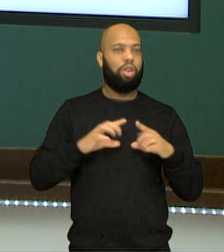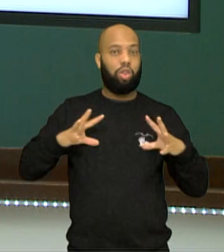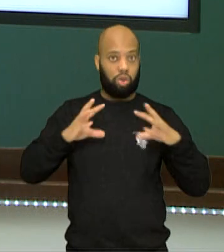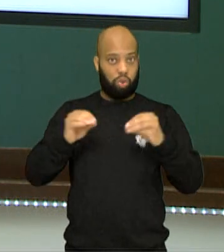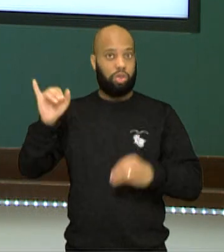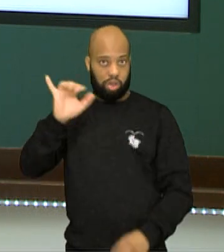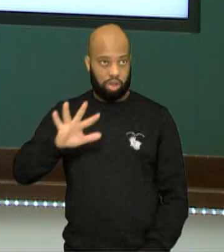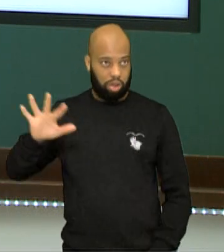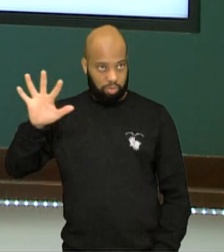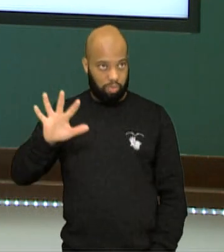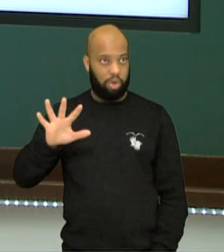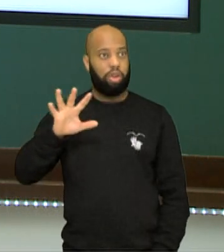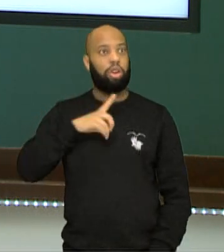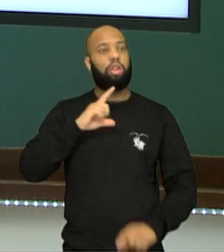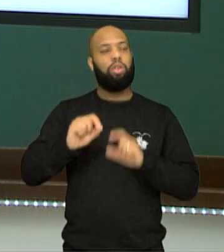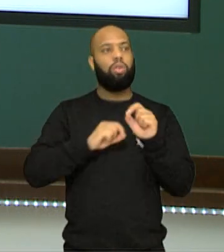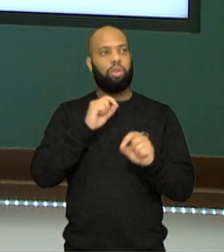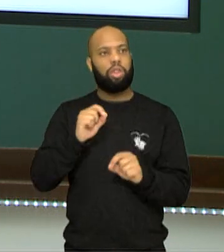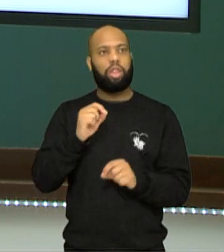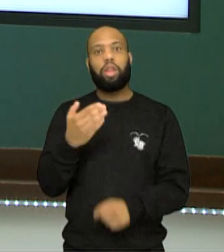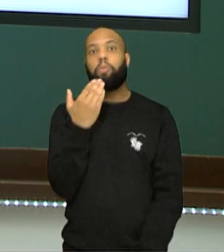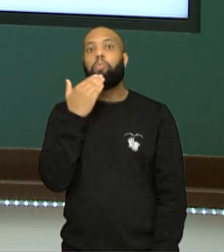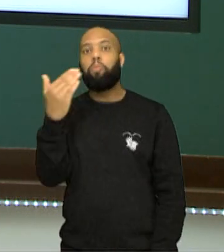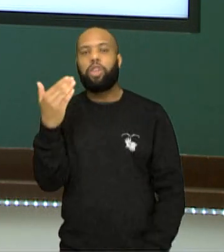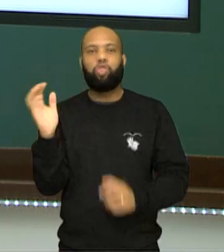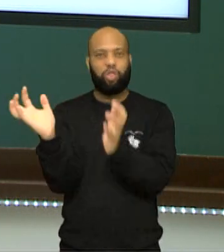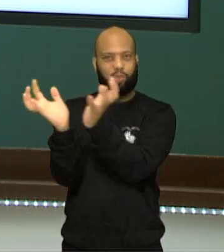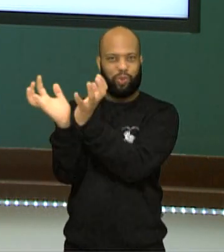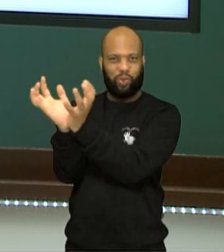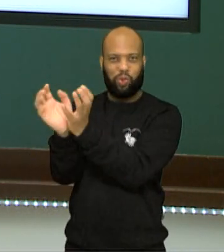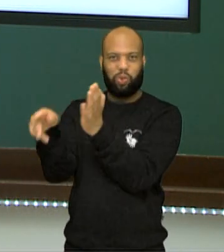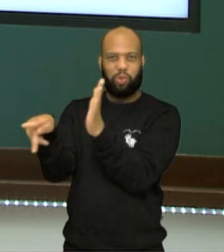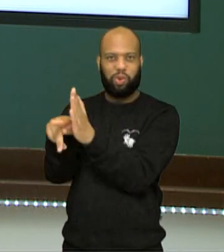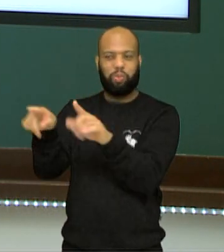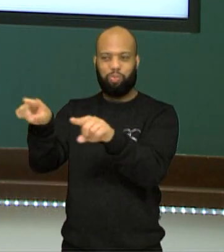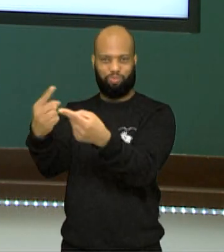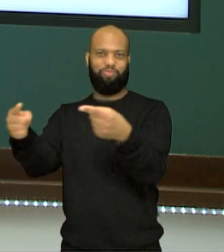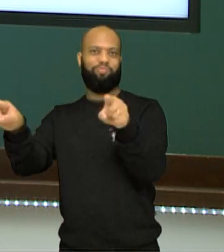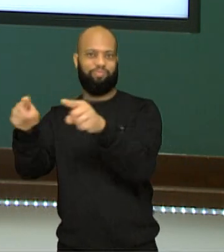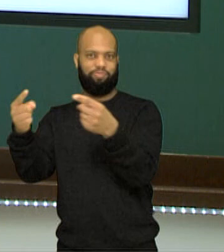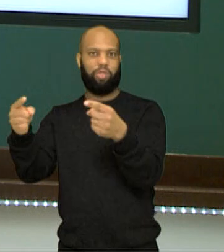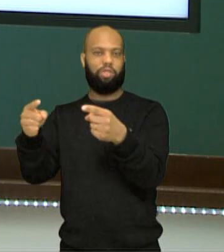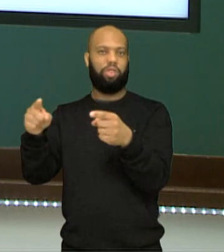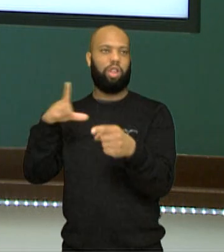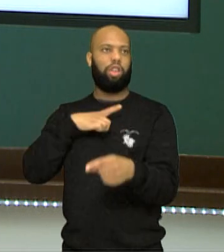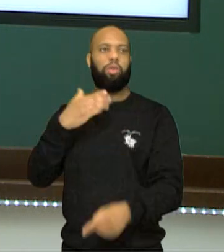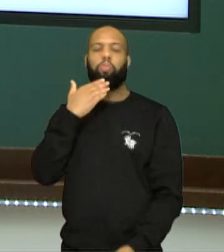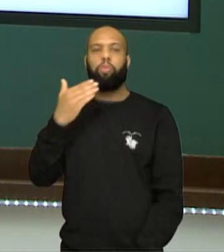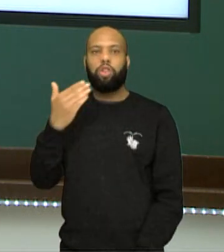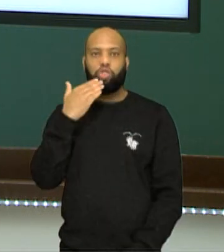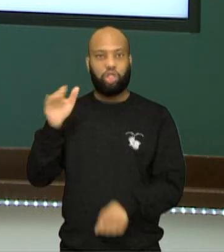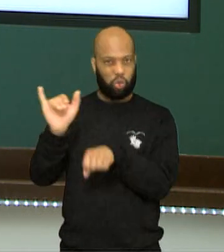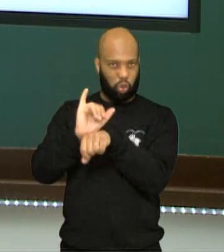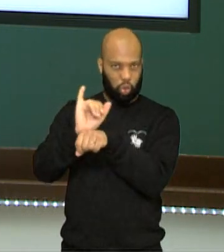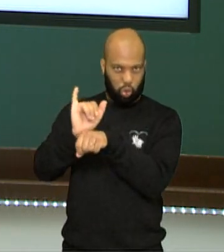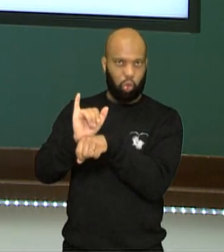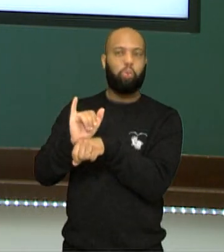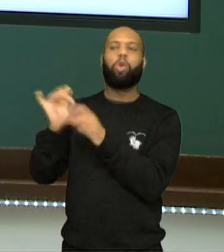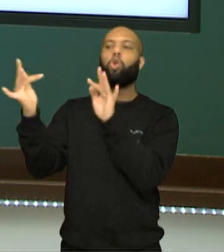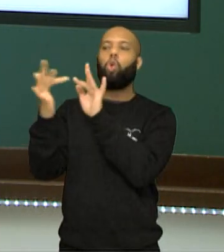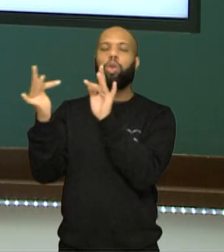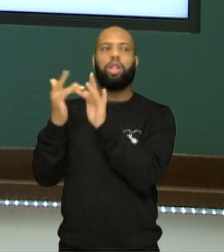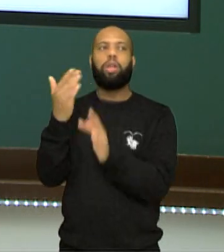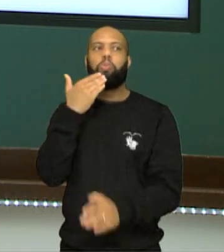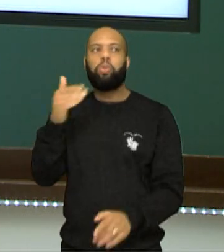passar, os vídeos que a gente vai passar, foram cedidos pelos grupos, né? São vídeos de YouTube que nós entramos em contato, pedimos